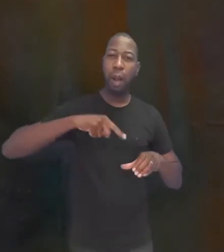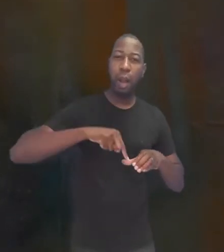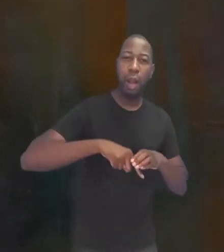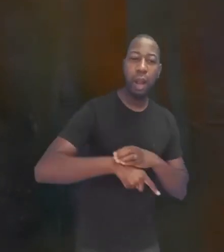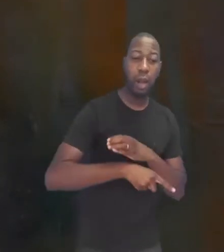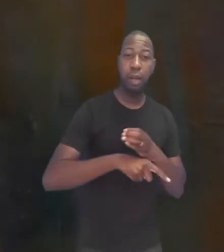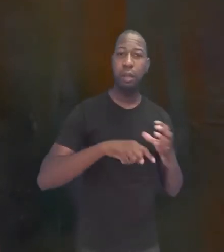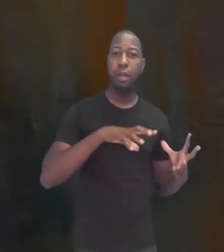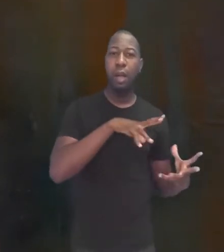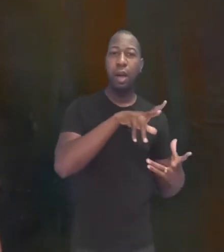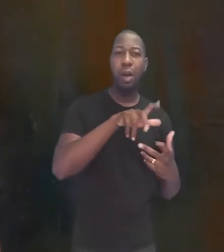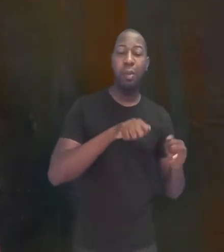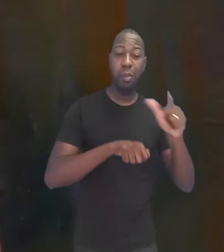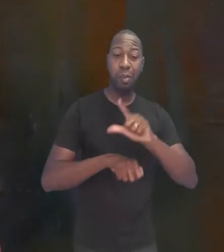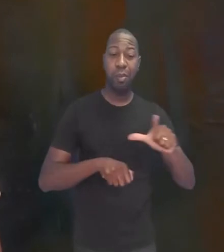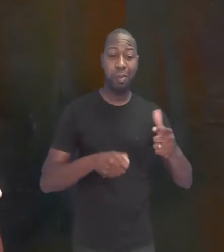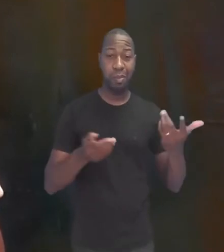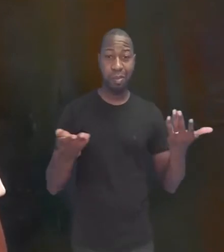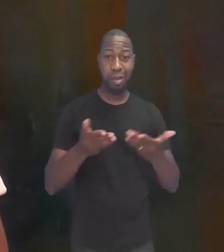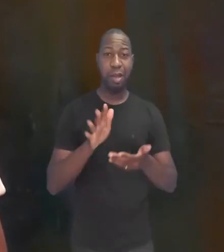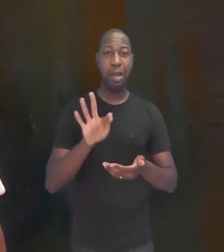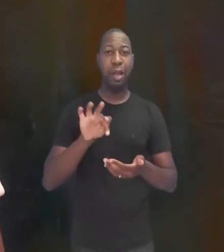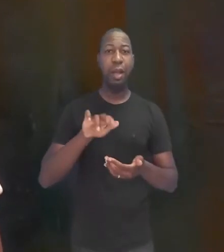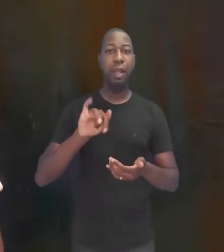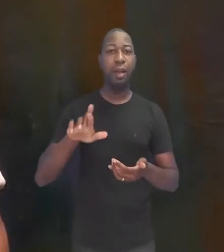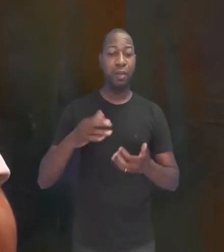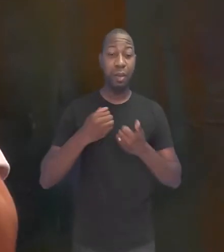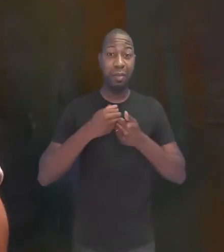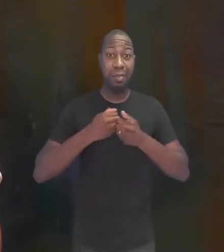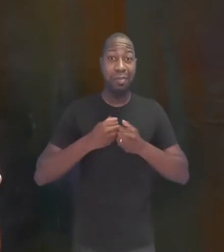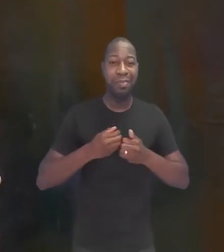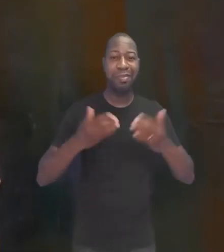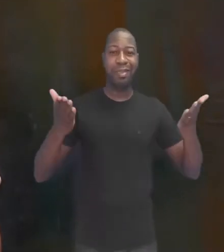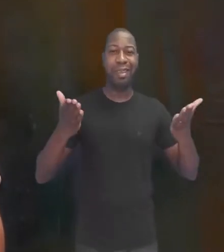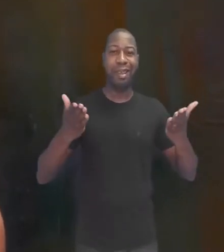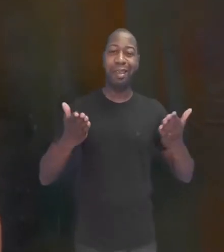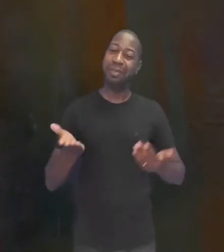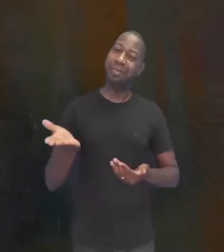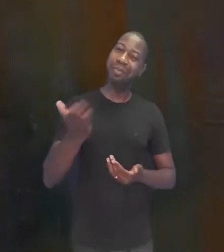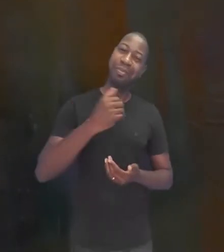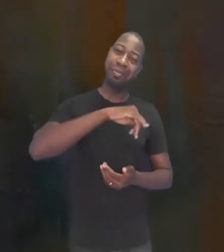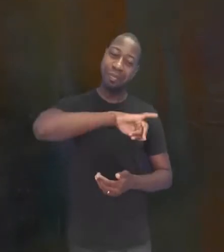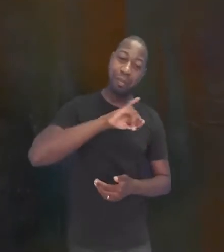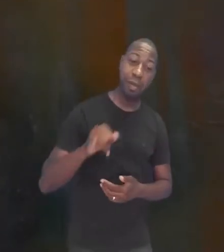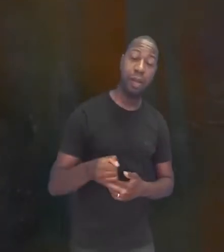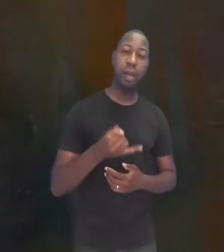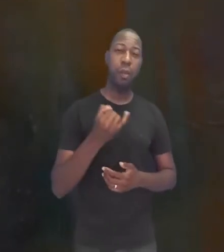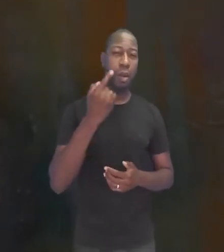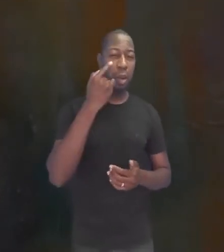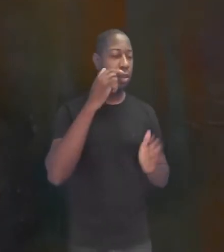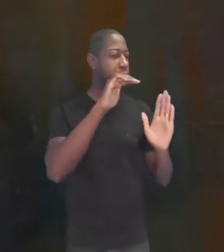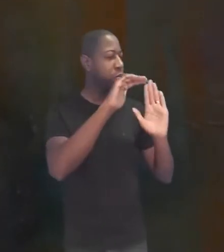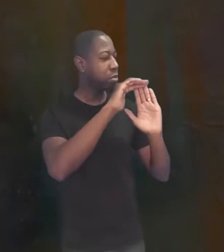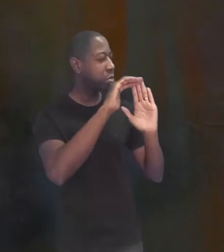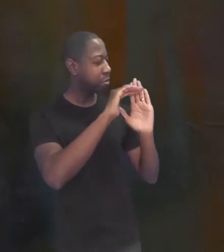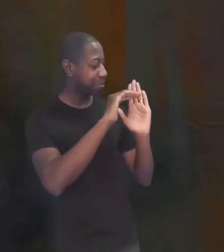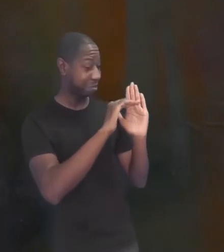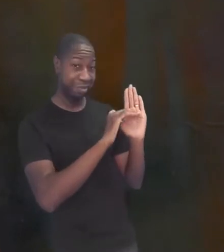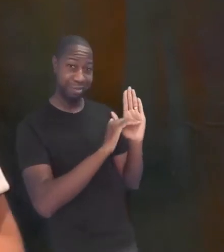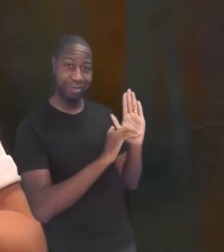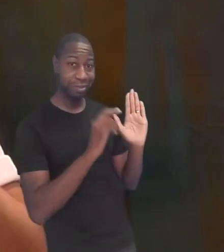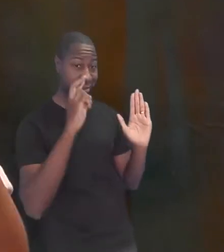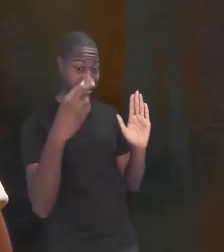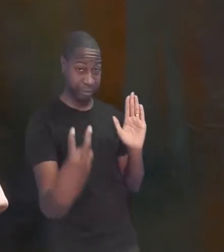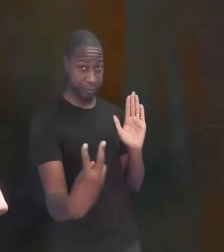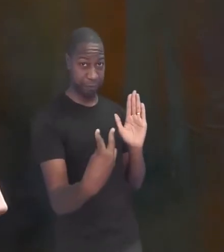aberta a FLIR, a Feira do Livro de Resende Virtual. Aproveita então a nossa repleta programação. Quem está